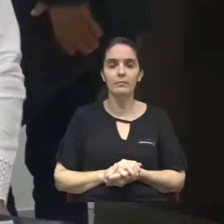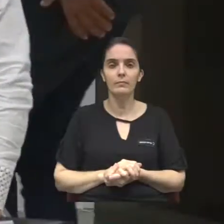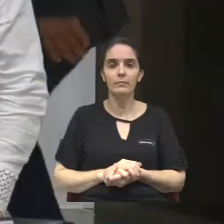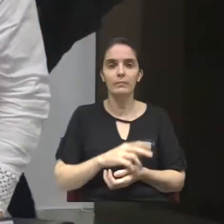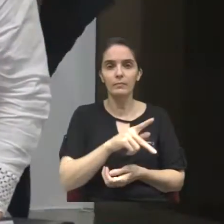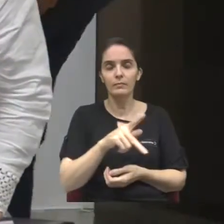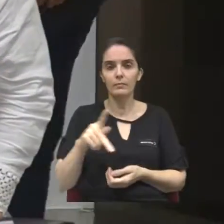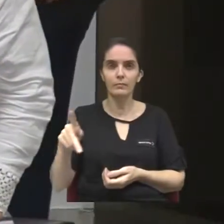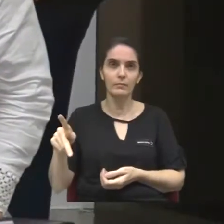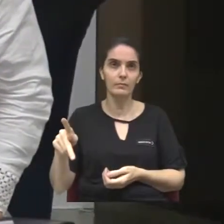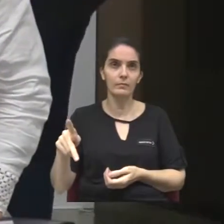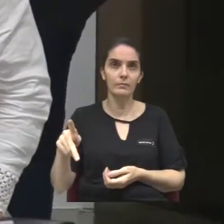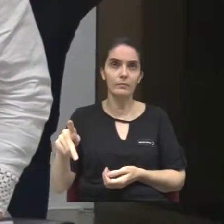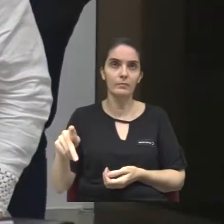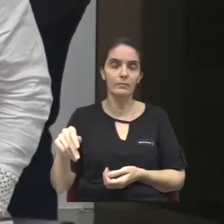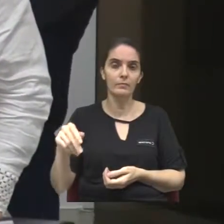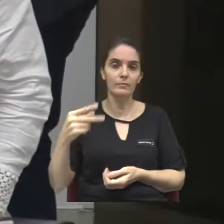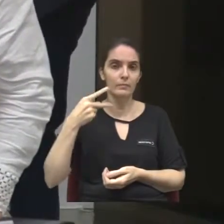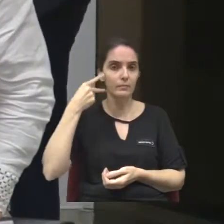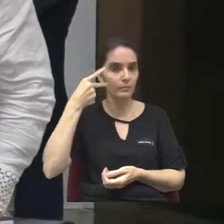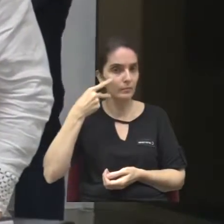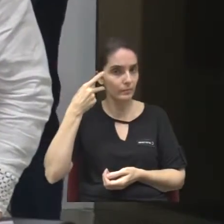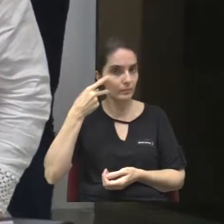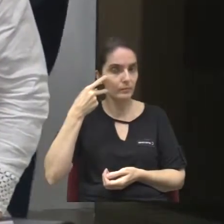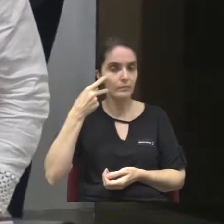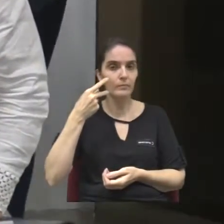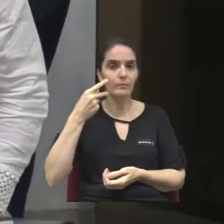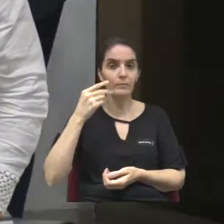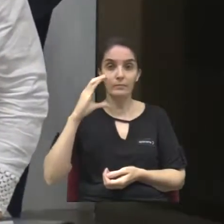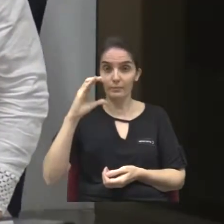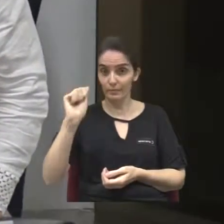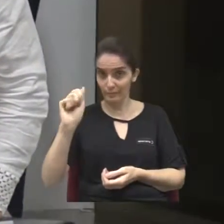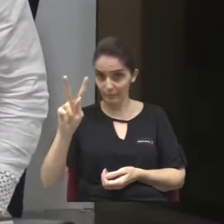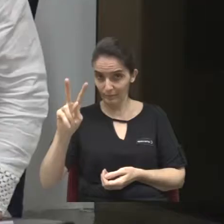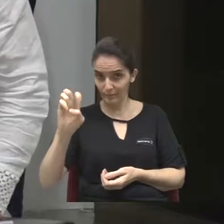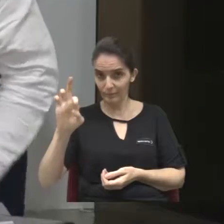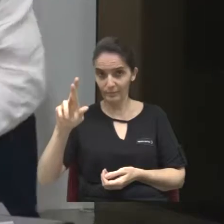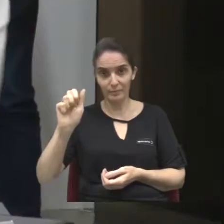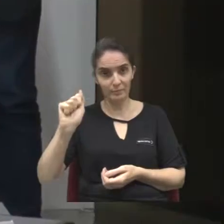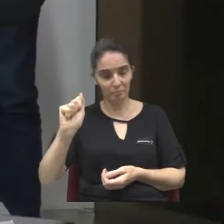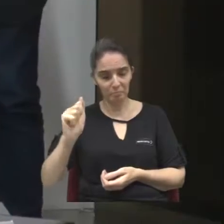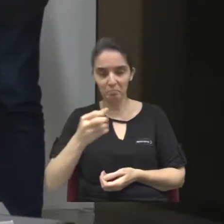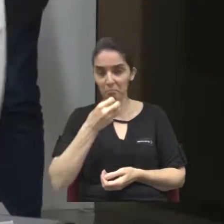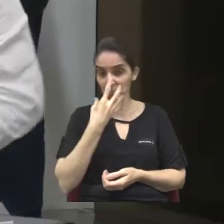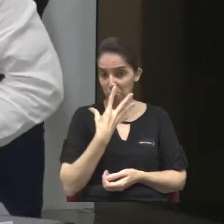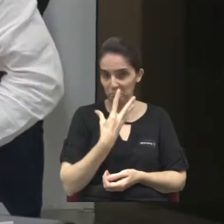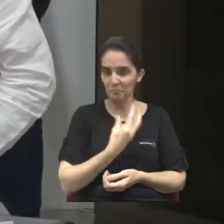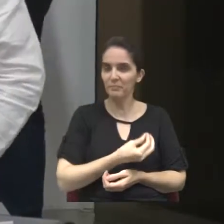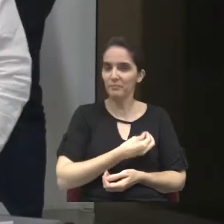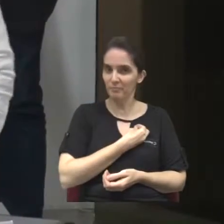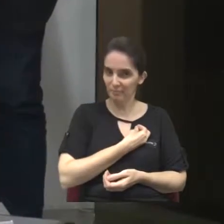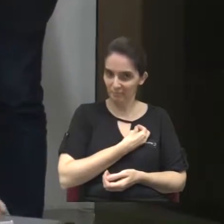e nobres pares, Caveira, seja bem-vindo à casa, meu grande amigo. Sou o maior fã.